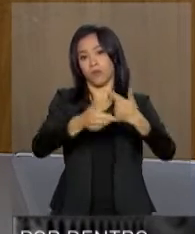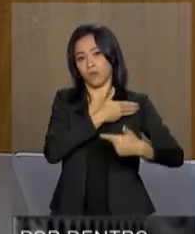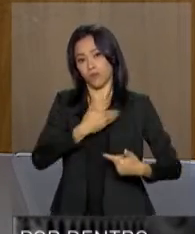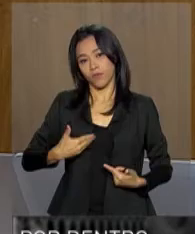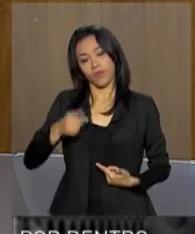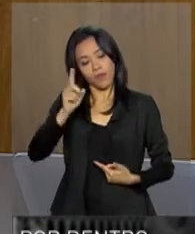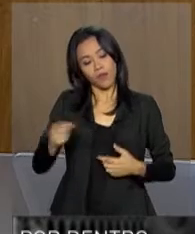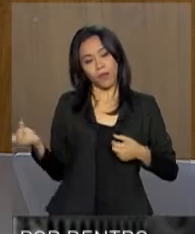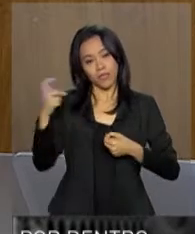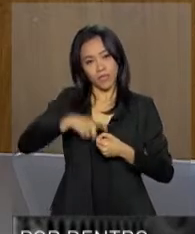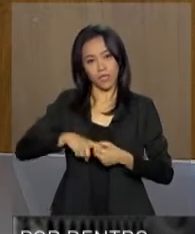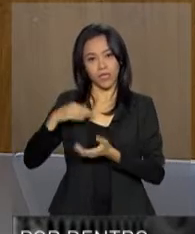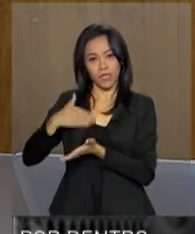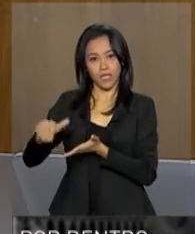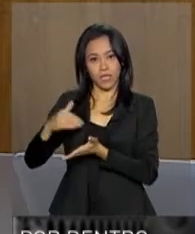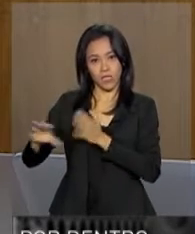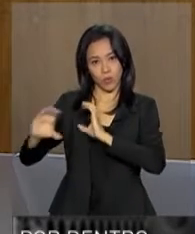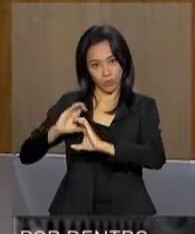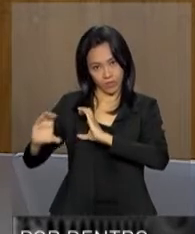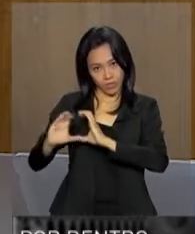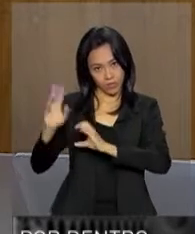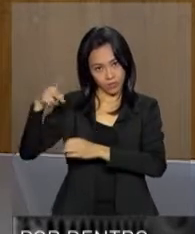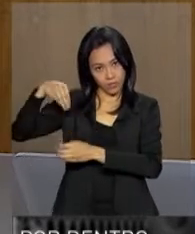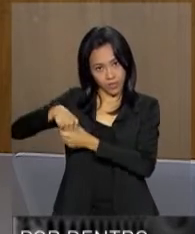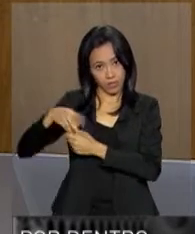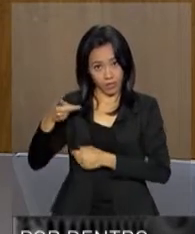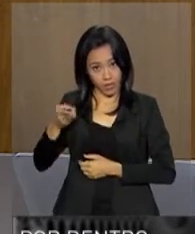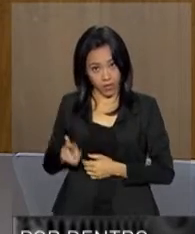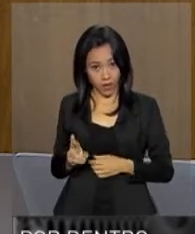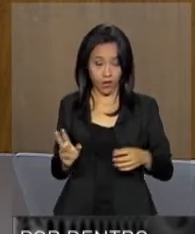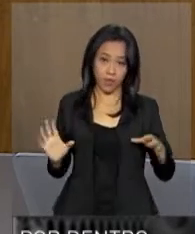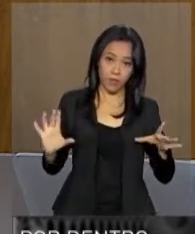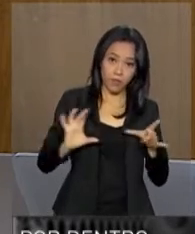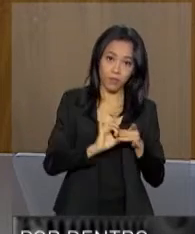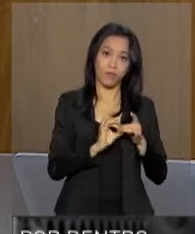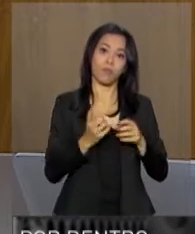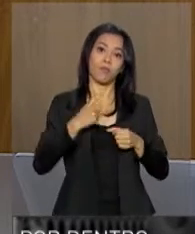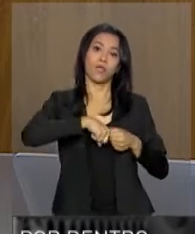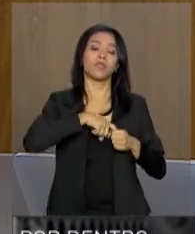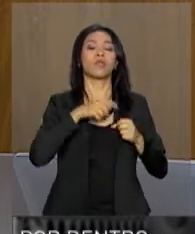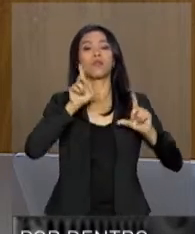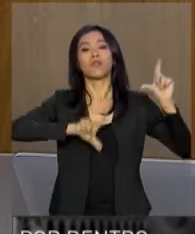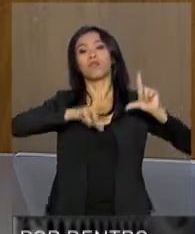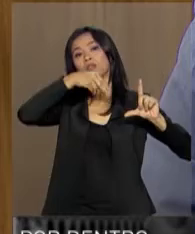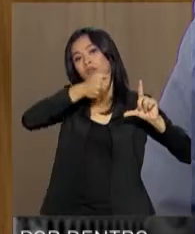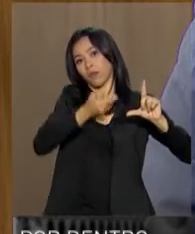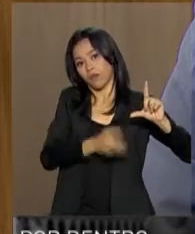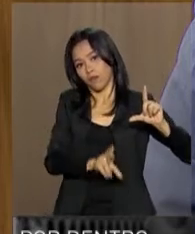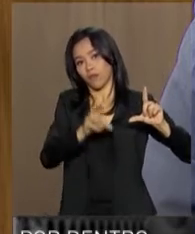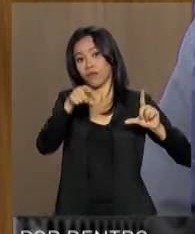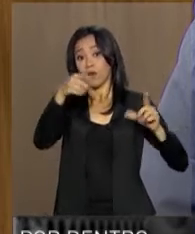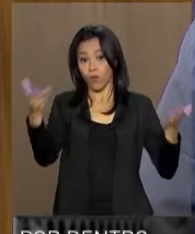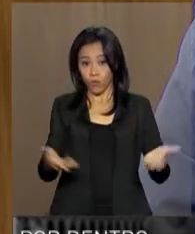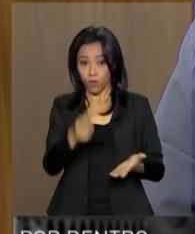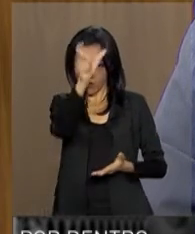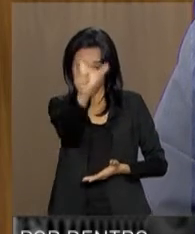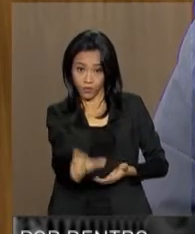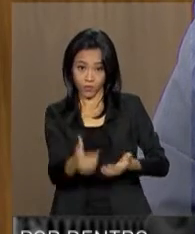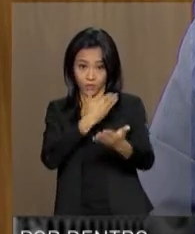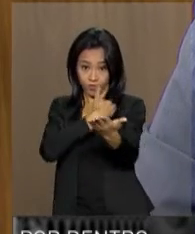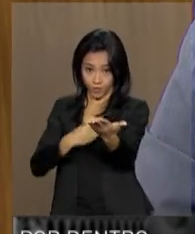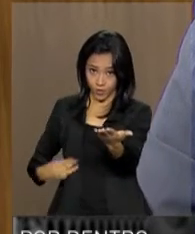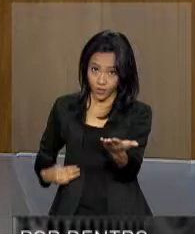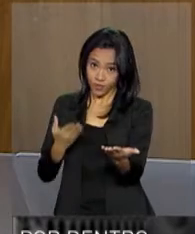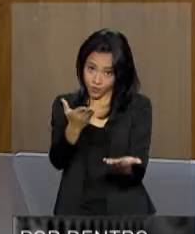de comunicação social da presidência da república com a nbr hoje temos a presença do ministro do planejamento esteves colnago